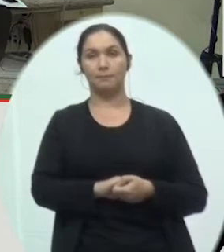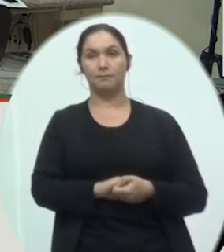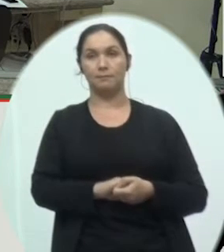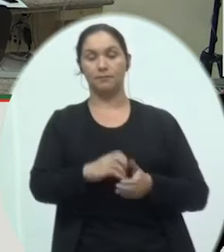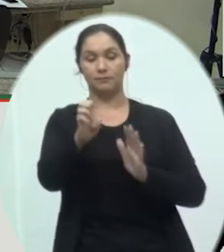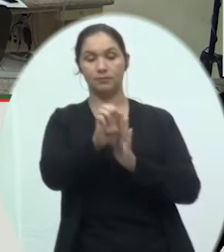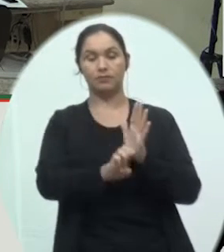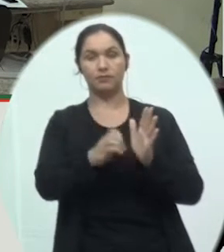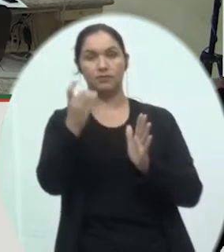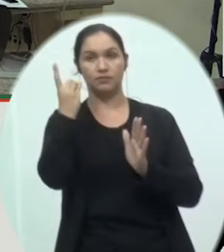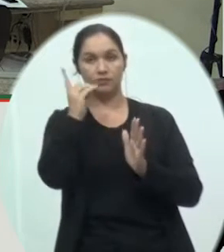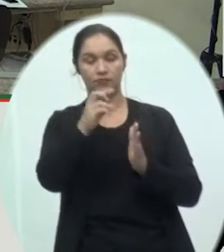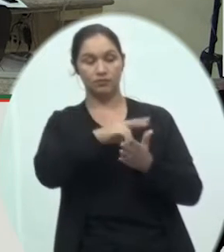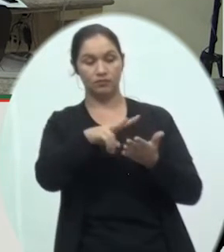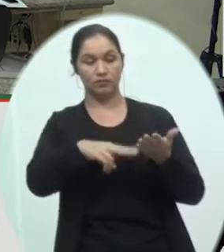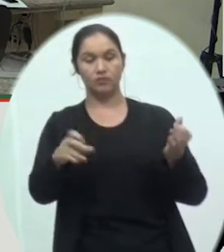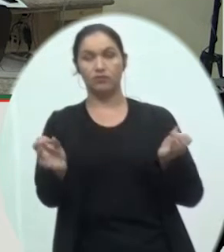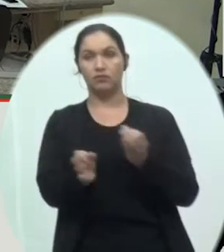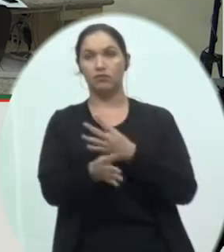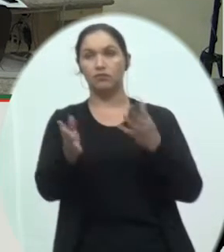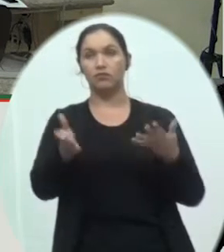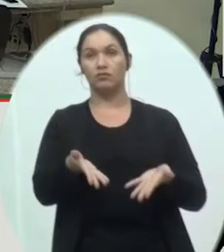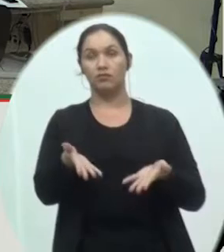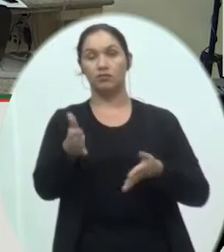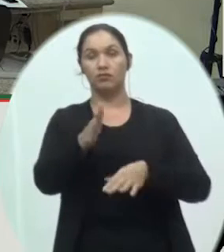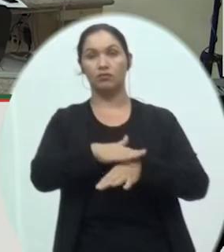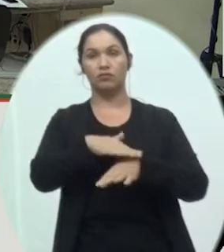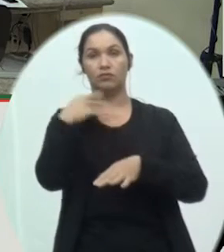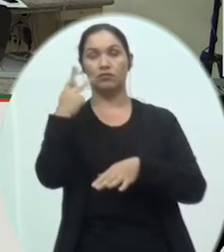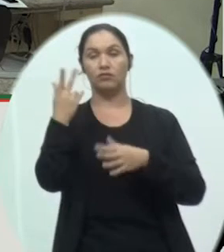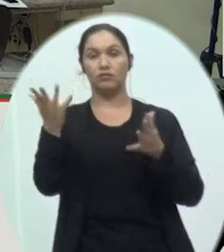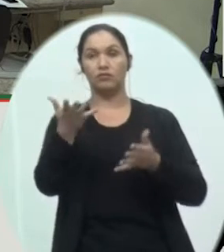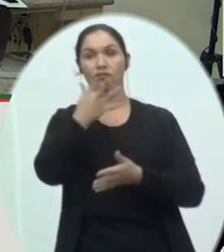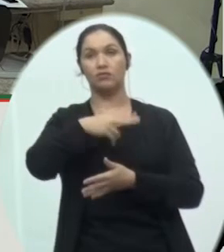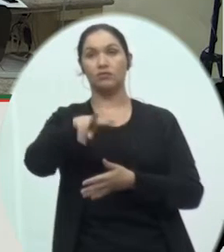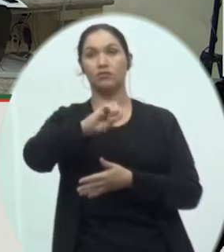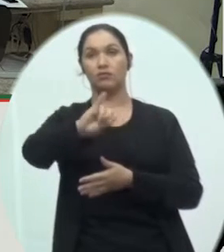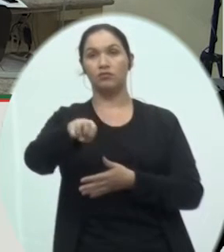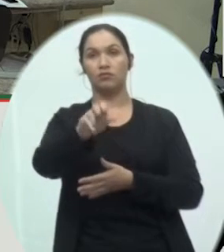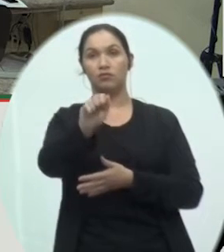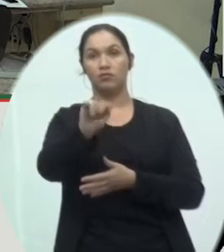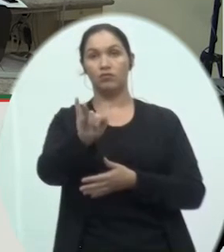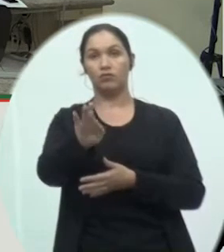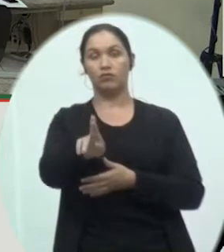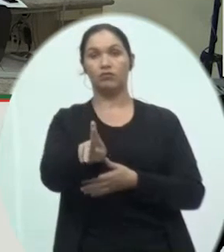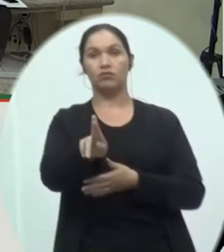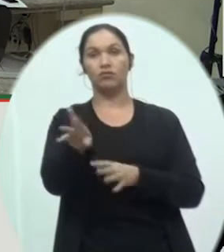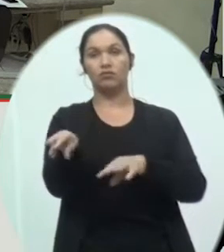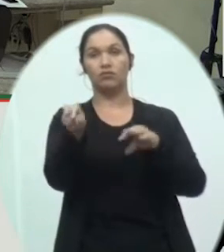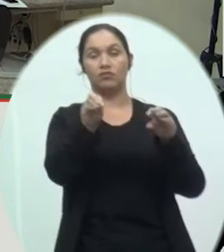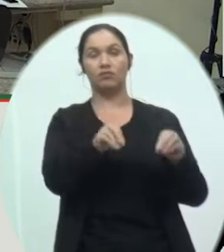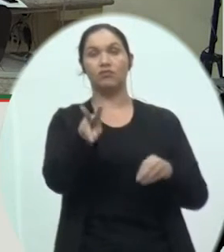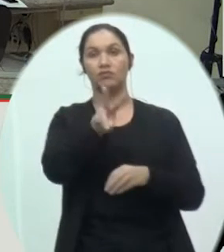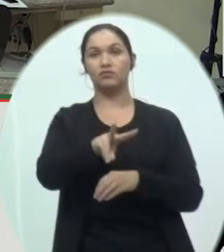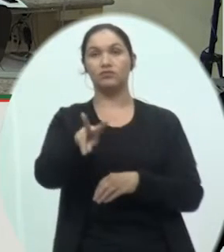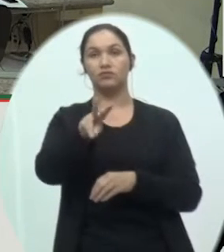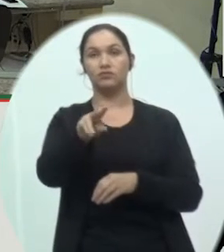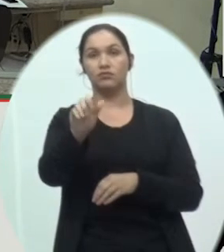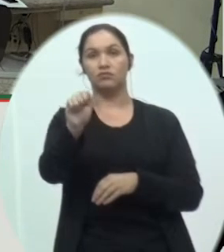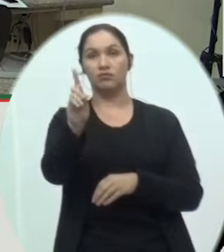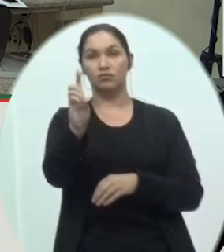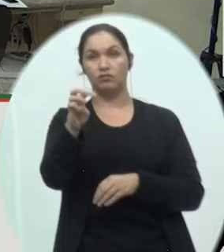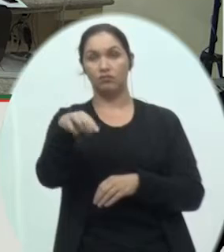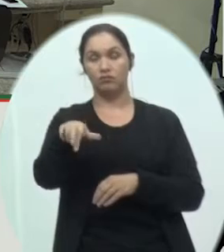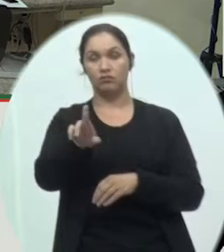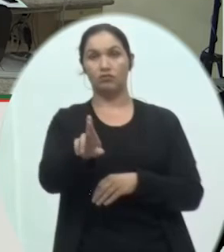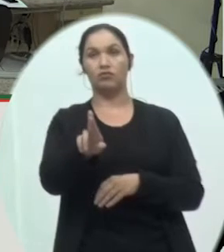Terminado o expediente, passamos agora para o horário político. Com a palavra o vereador Jair Alexandre. Declina. Com a palavra o vereador Ademir